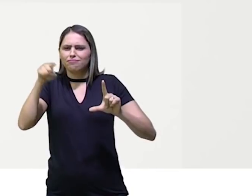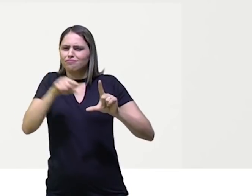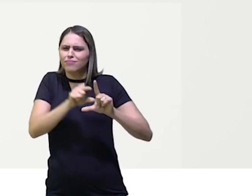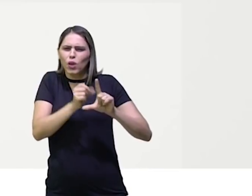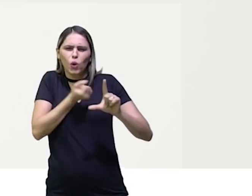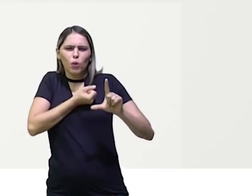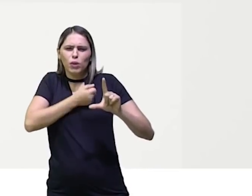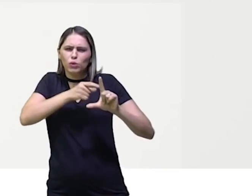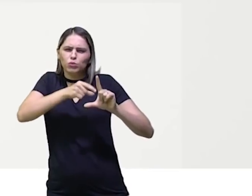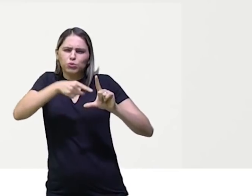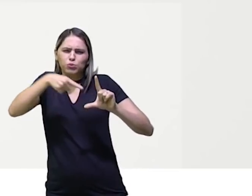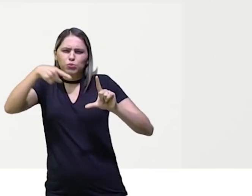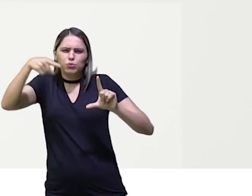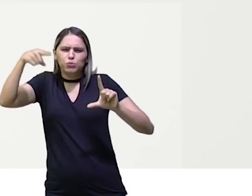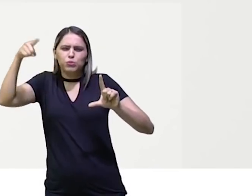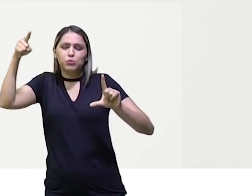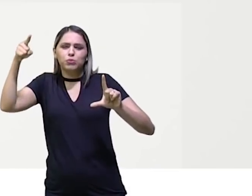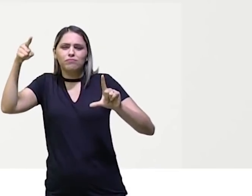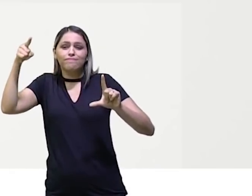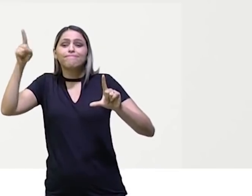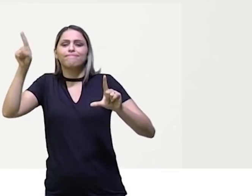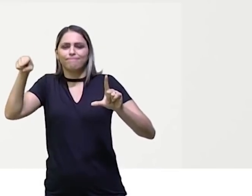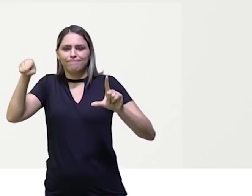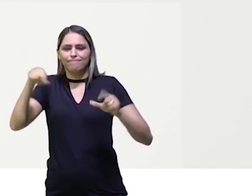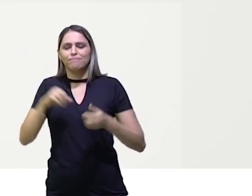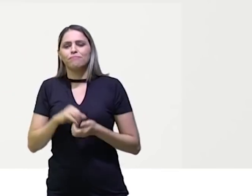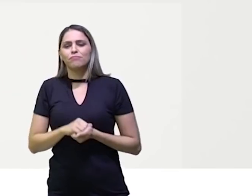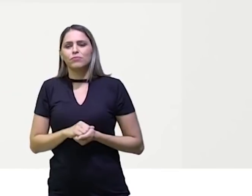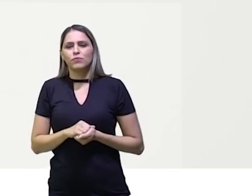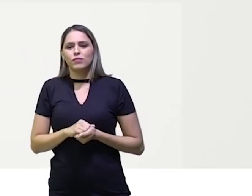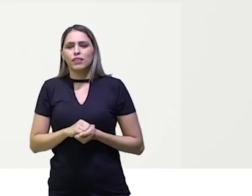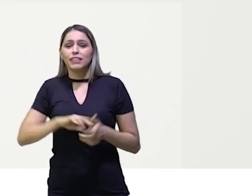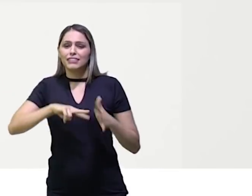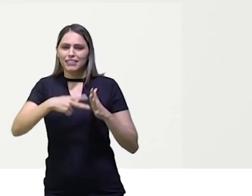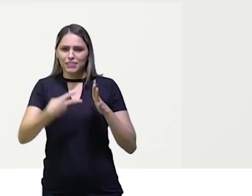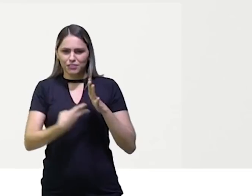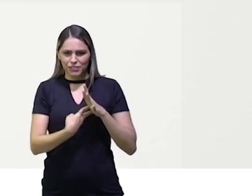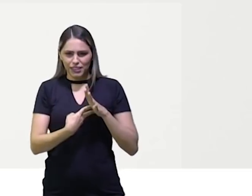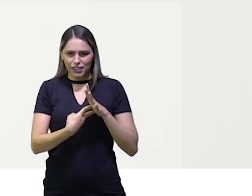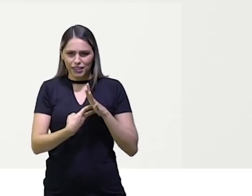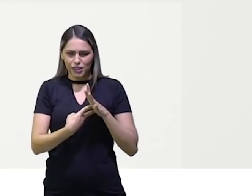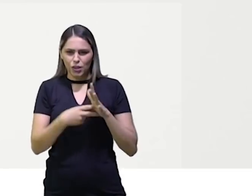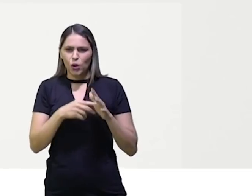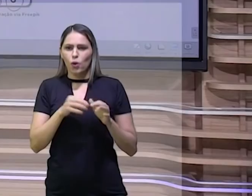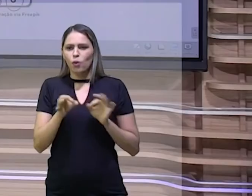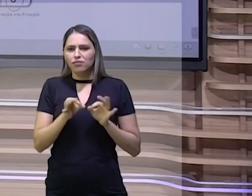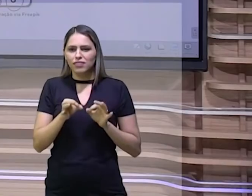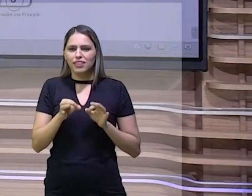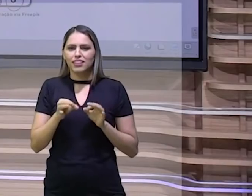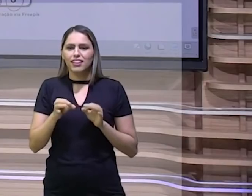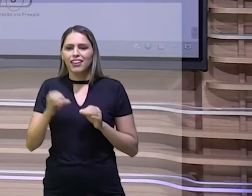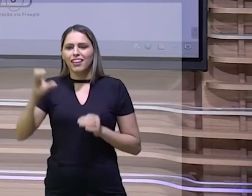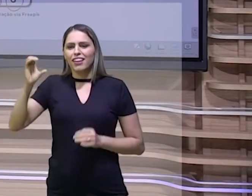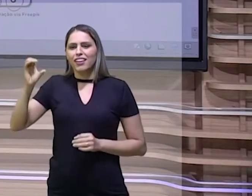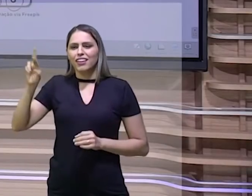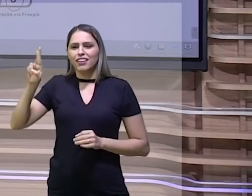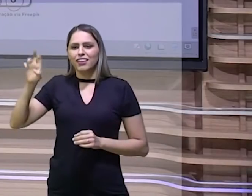maior. Assim, esse número nós consideramos ele, chamamos de ordem crescente.